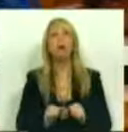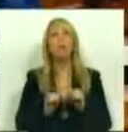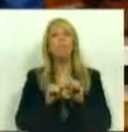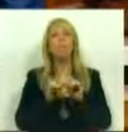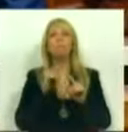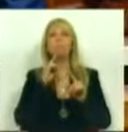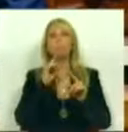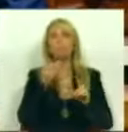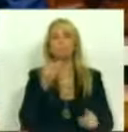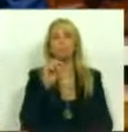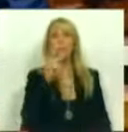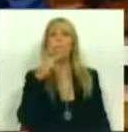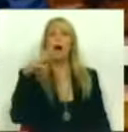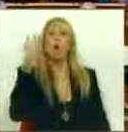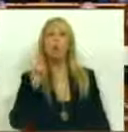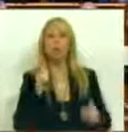vigentes.